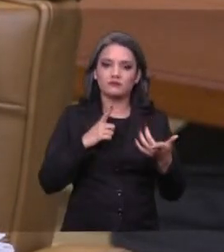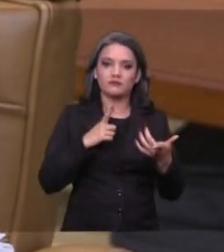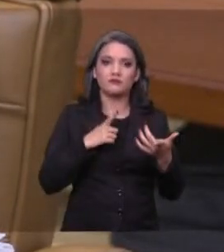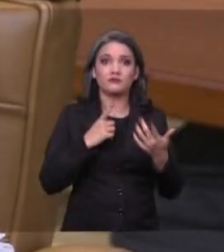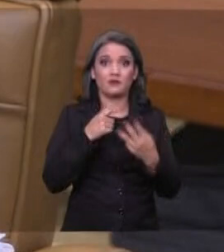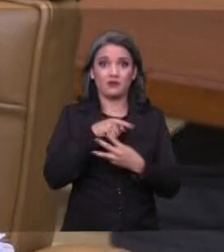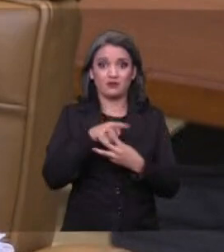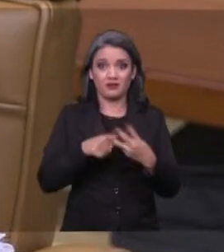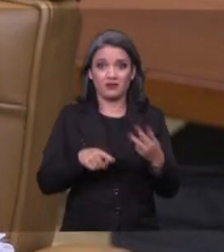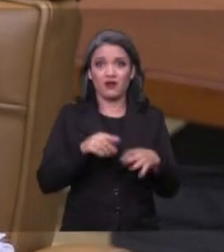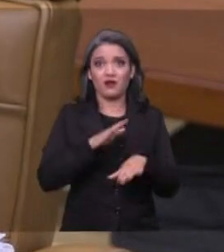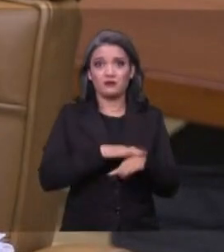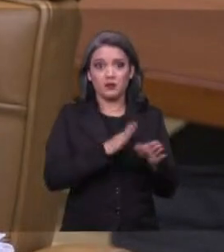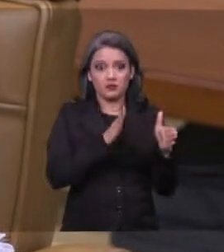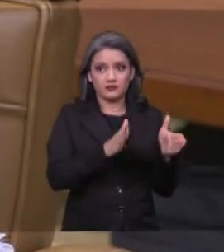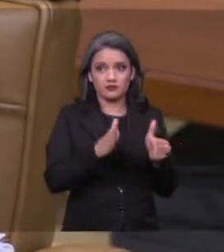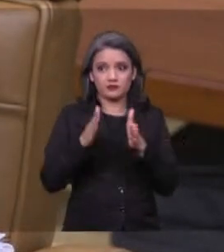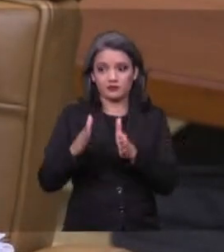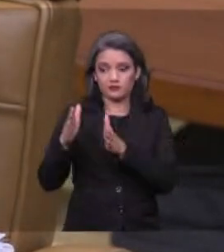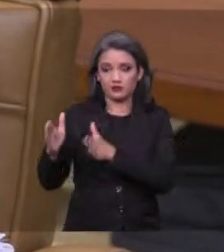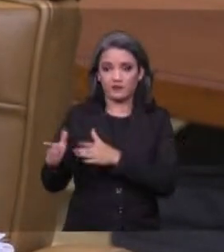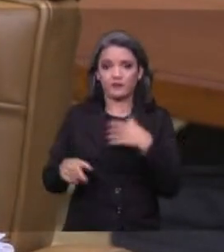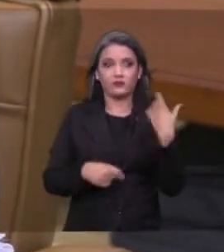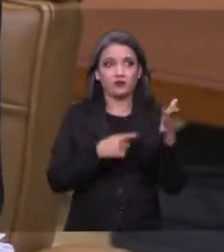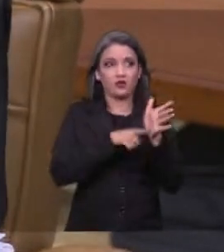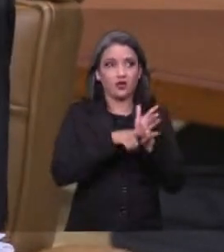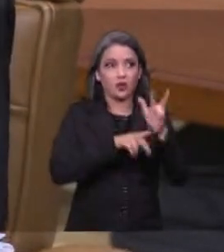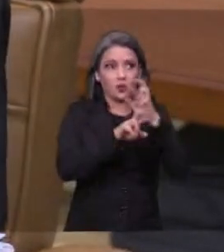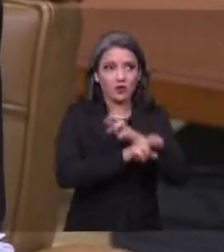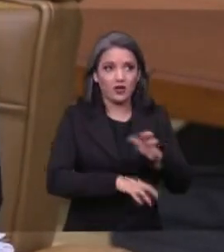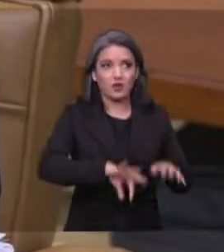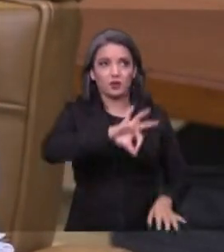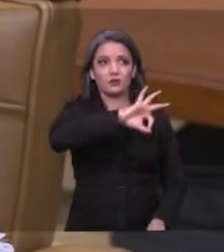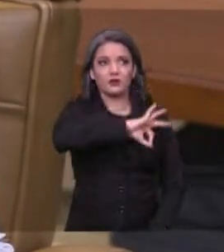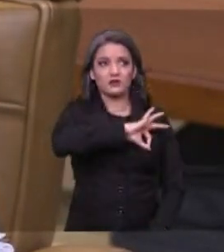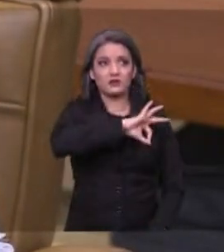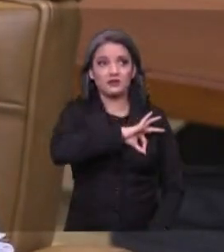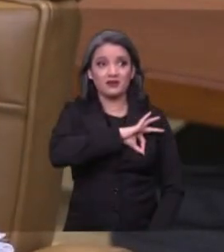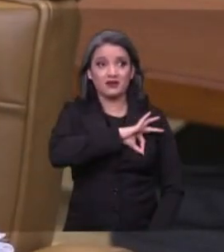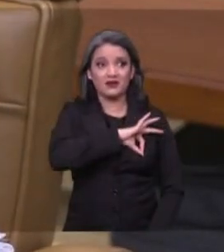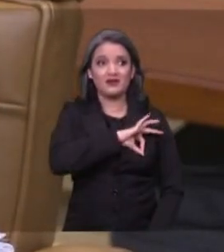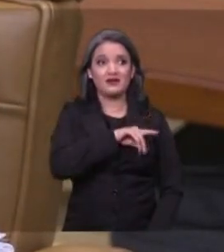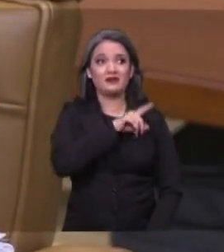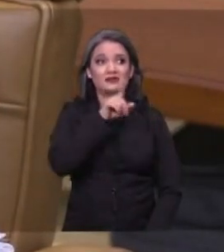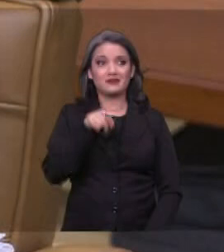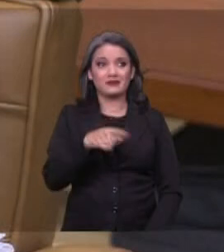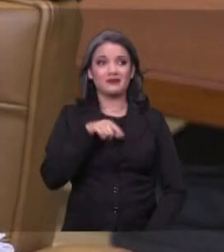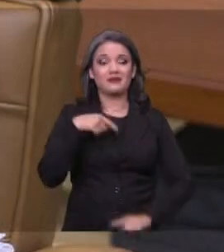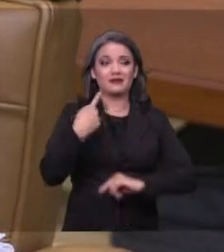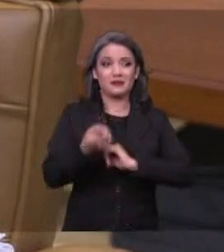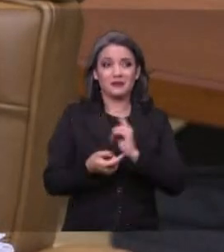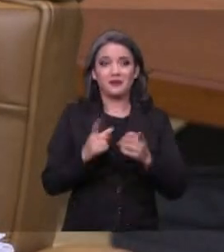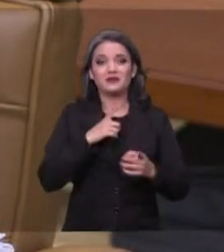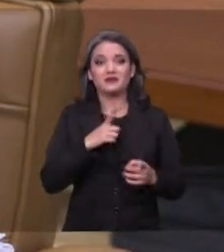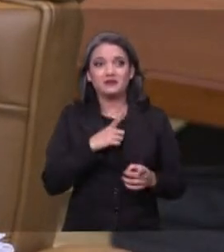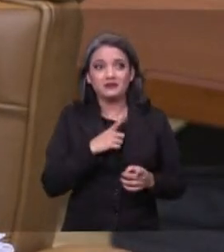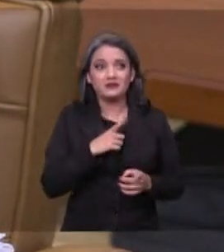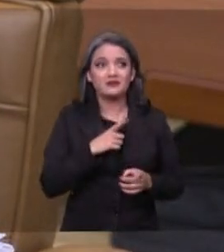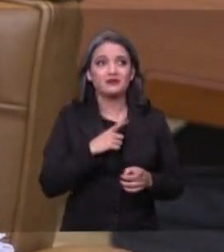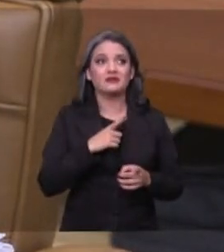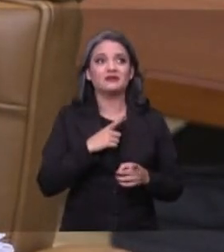só a questão do inquérito policial, depois toda a instrução e, após a pronúncia, ainda há o julgamento